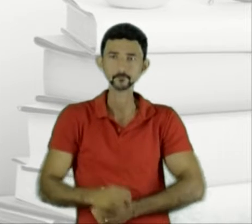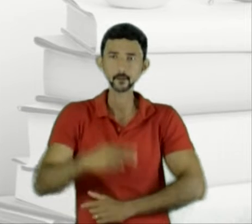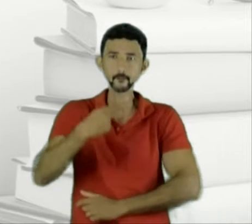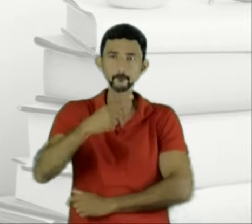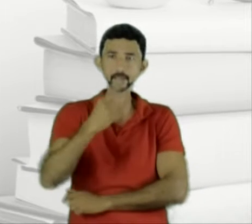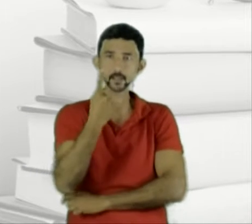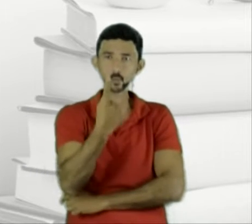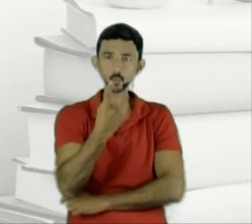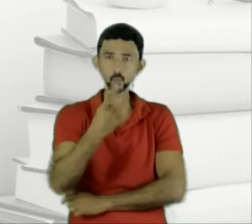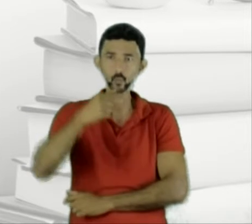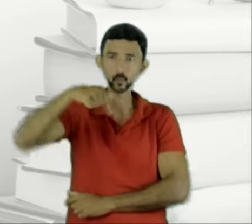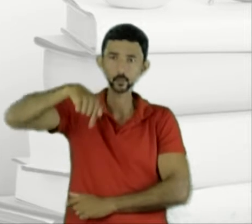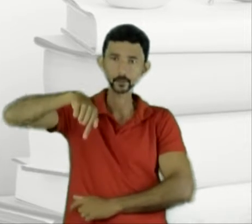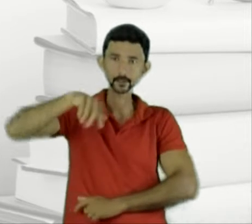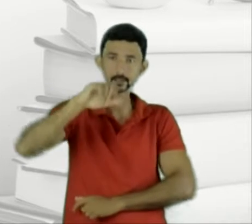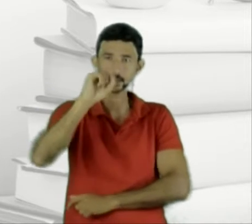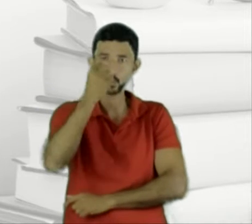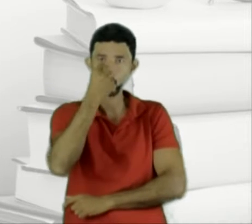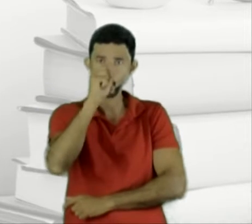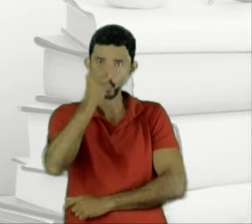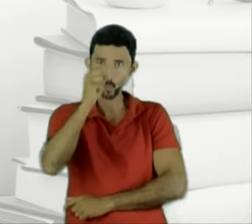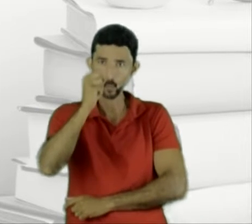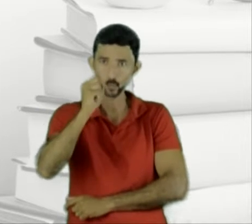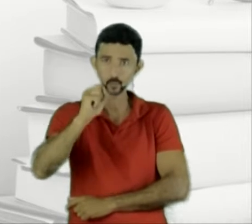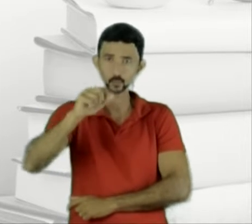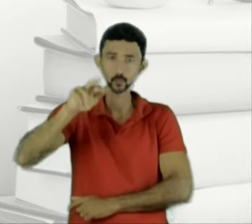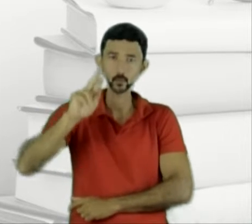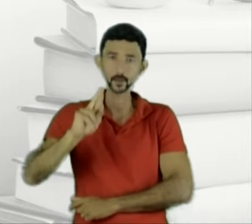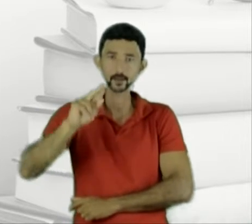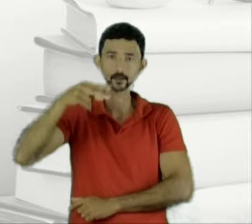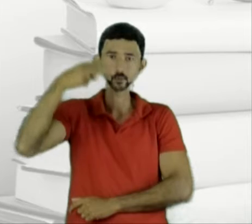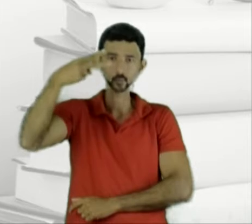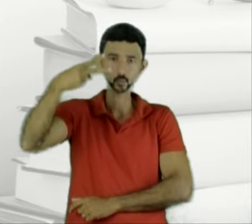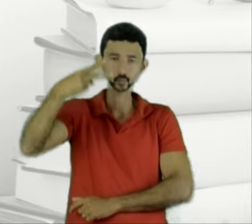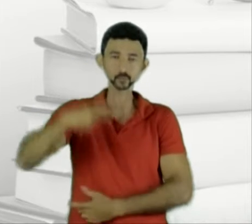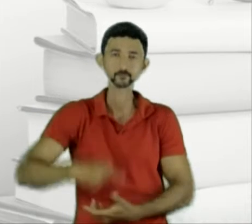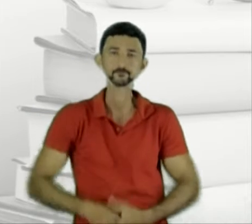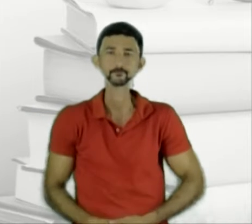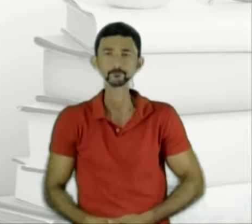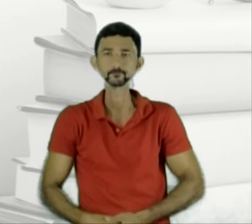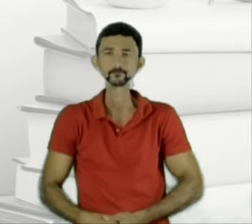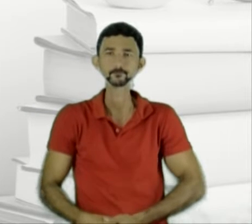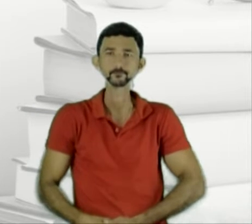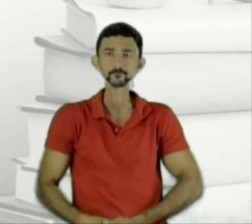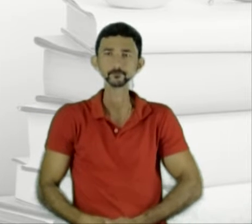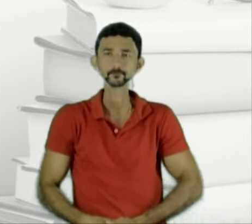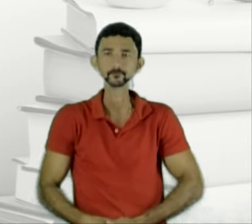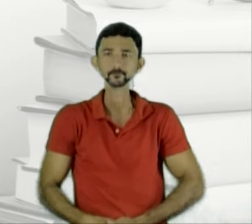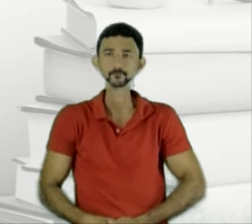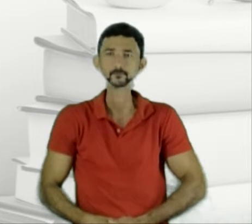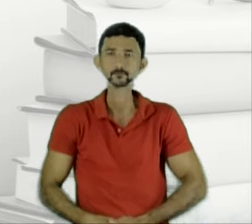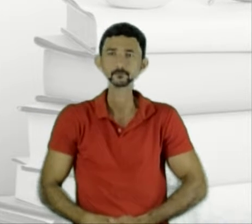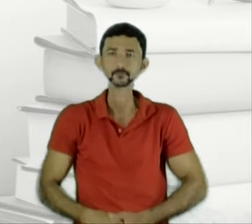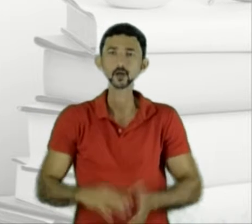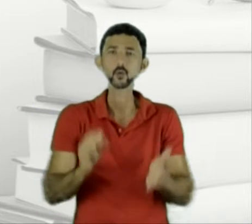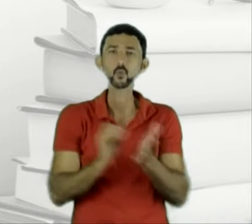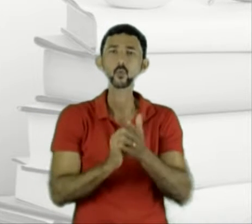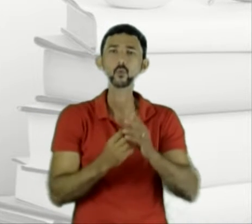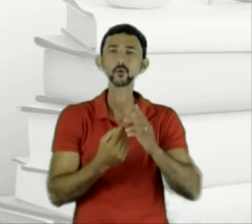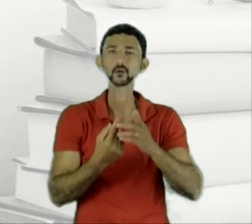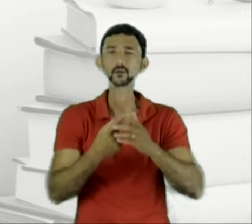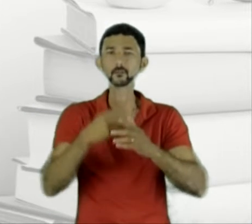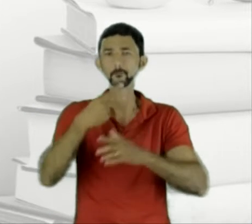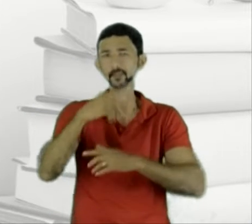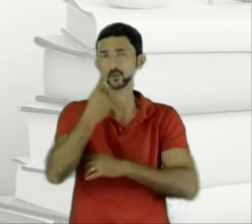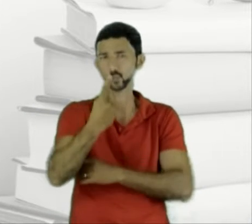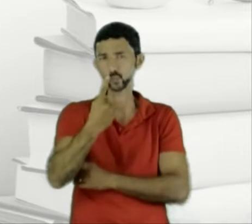potência, q elevado à oitava potência, r ao quadrado. Certo? Aqui eu coloquei o 1 lá